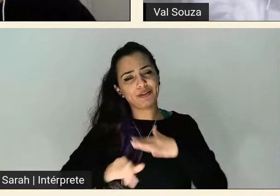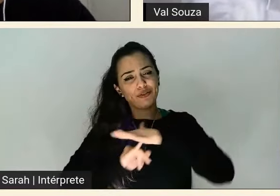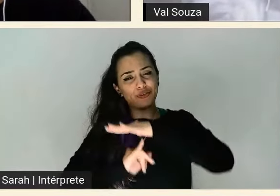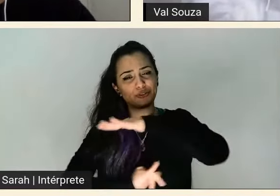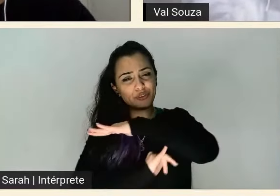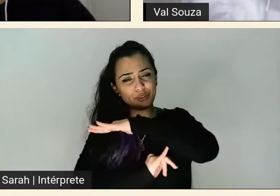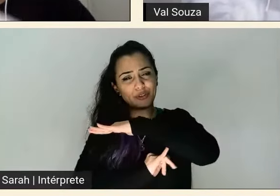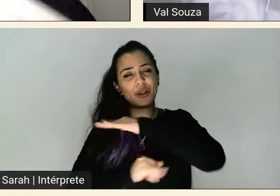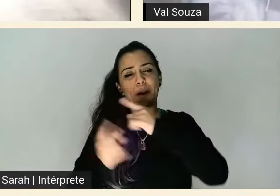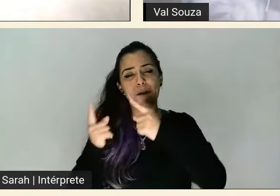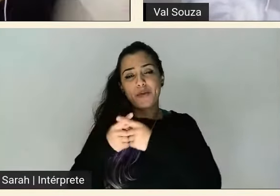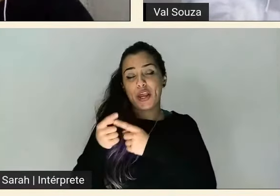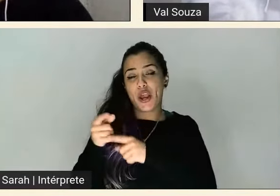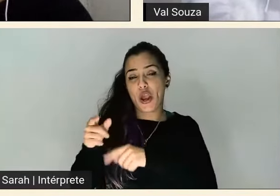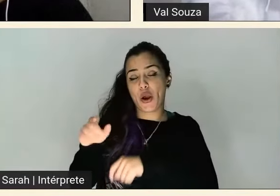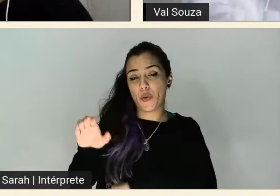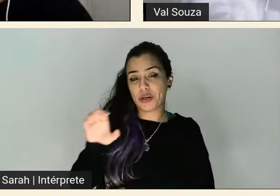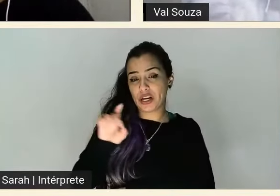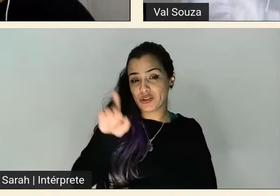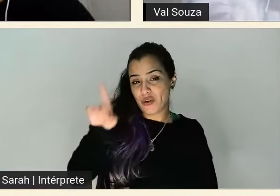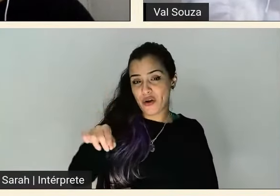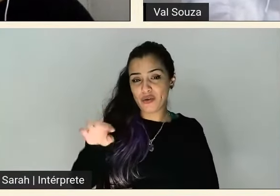coordenado pelo Tiago, né,